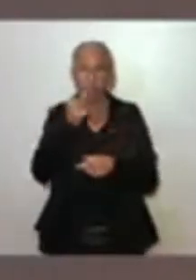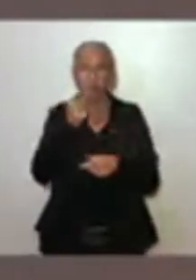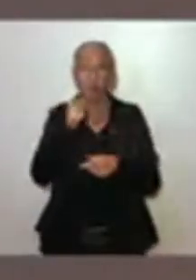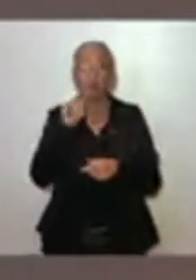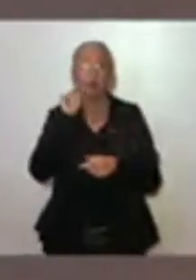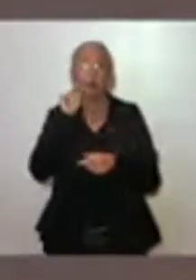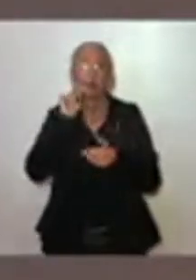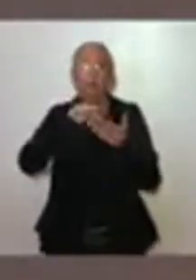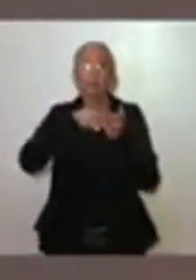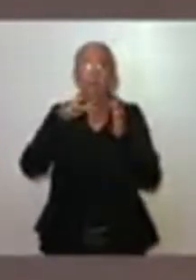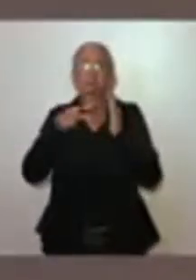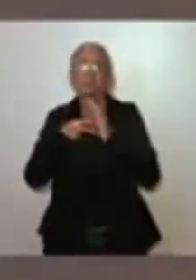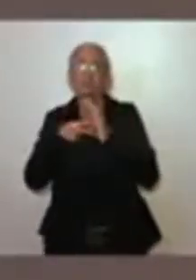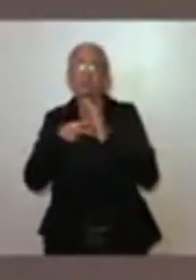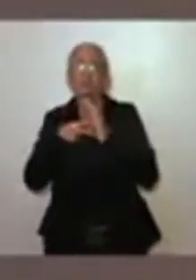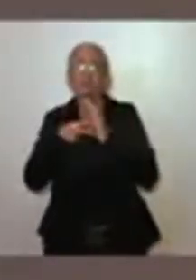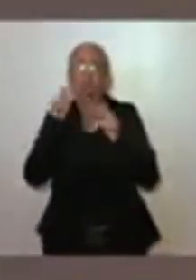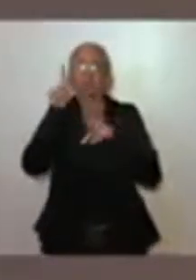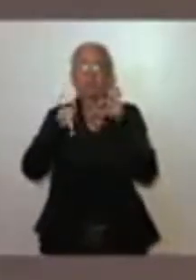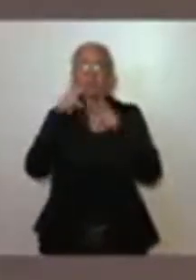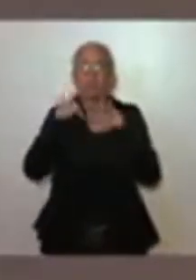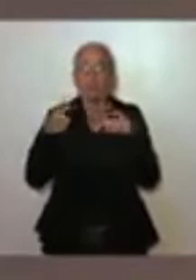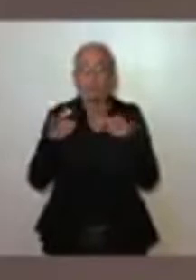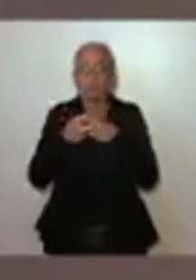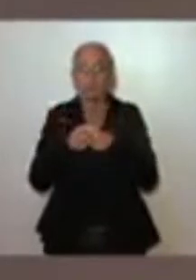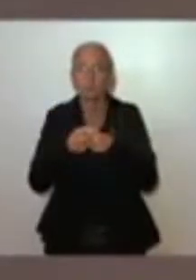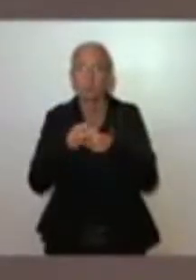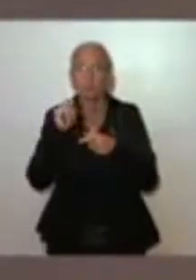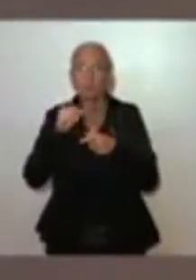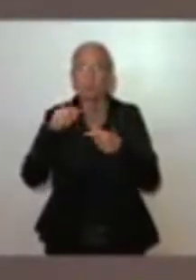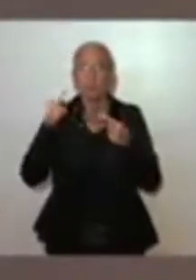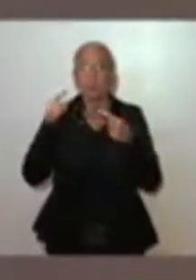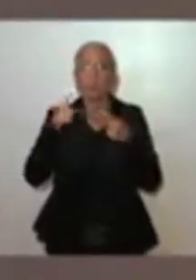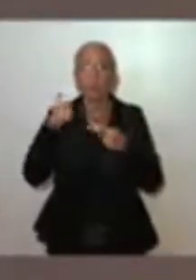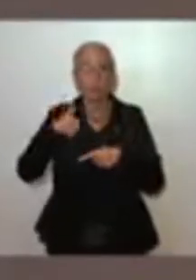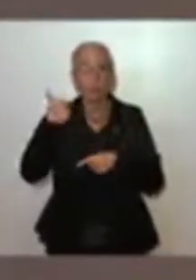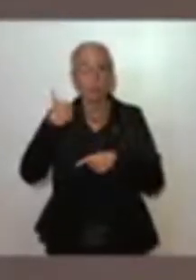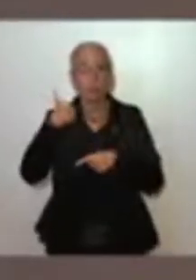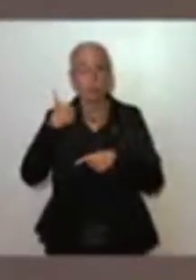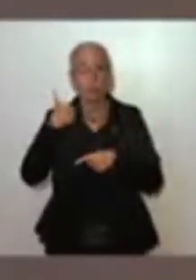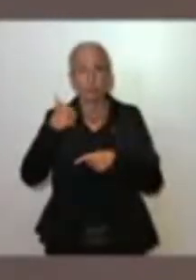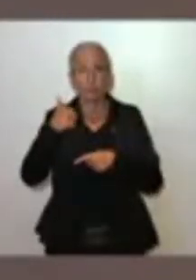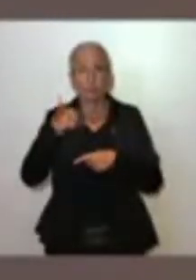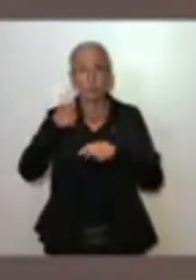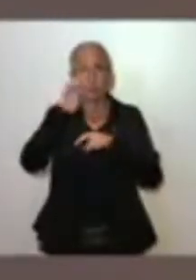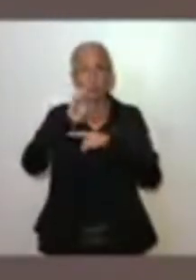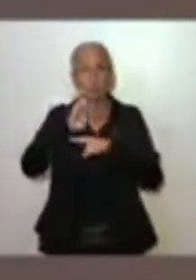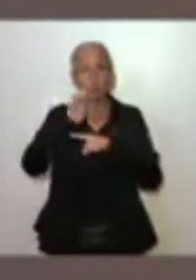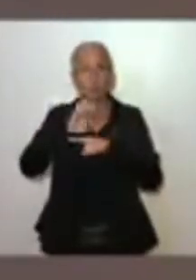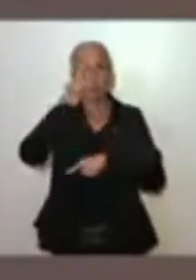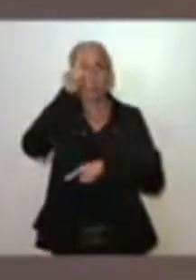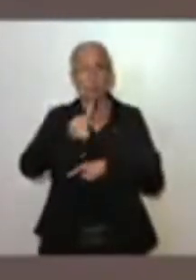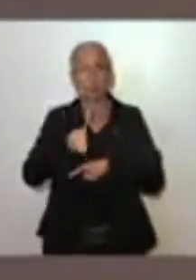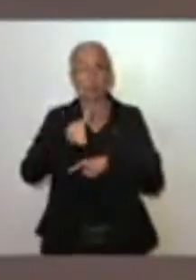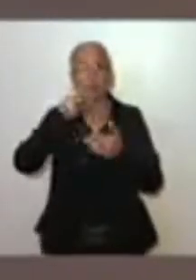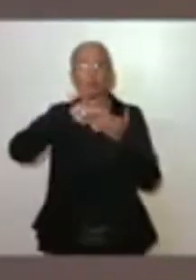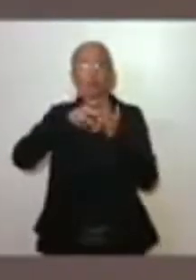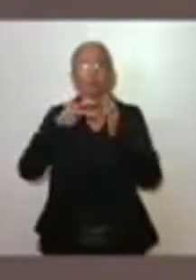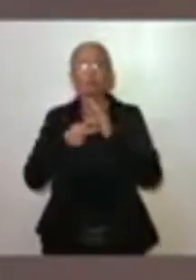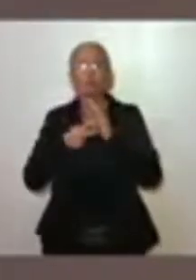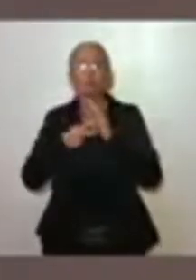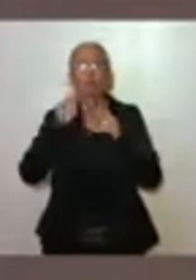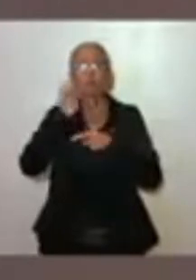como é que se limita o poder da maioria primeiro lugar pelo estado de direito o que que significa